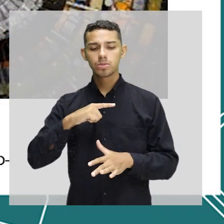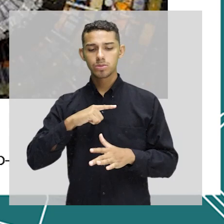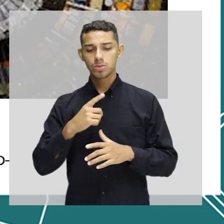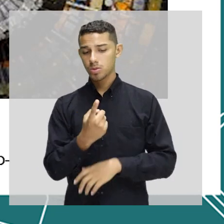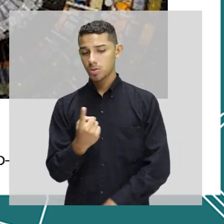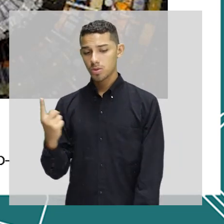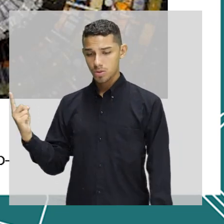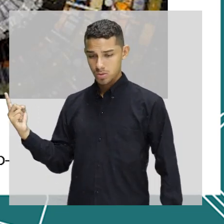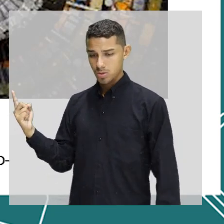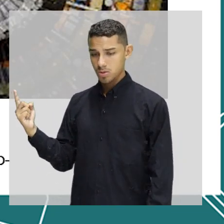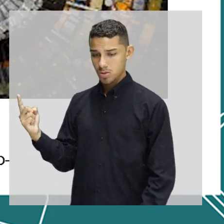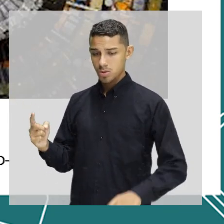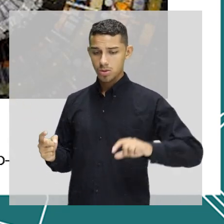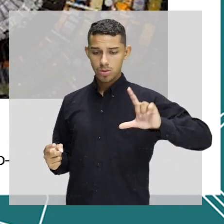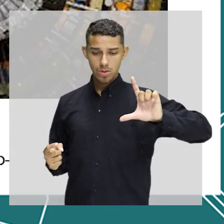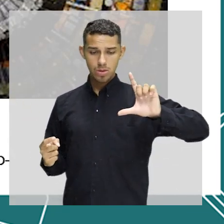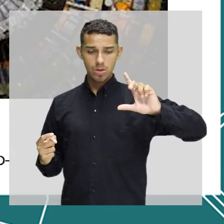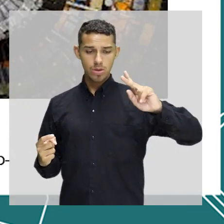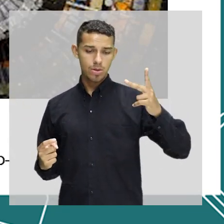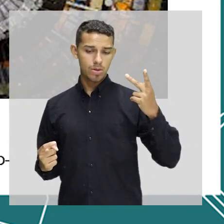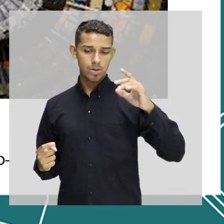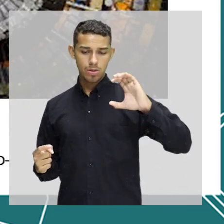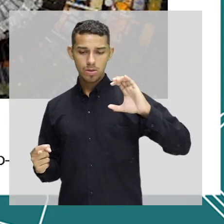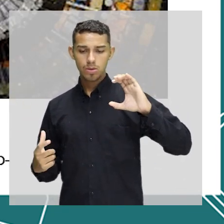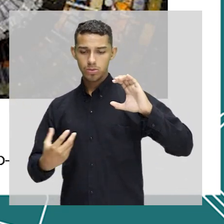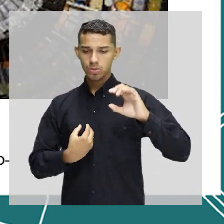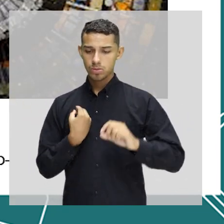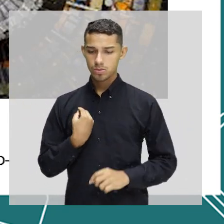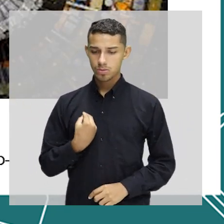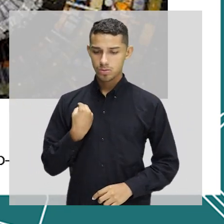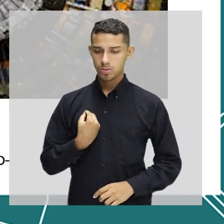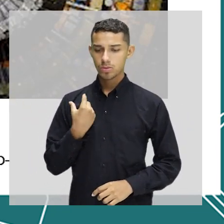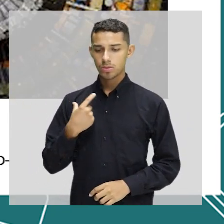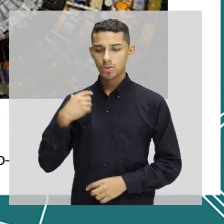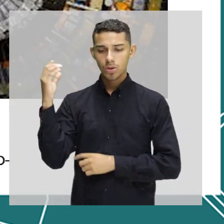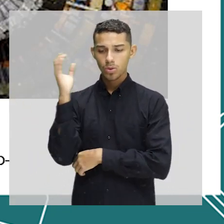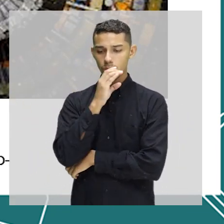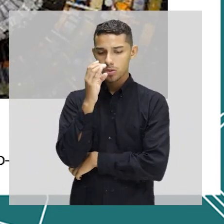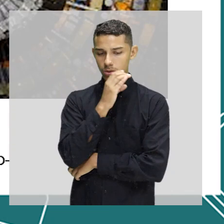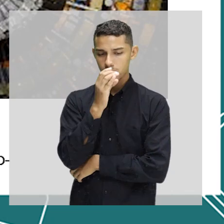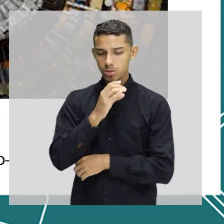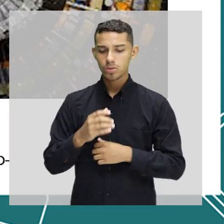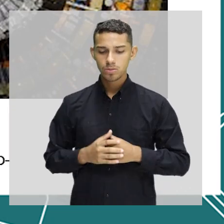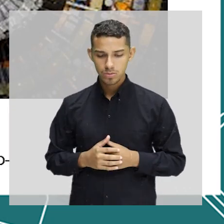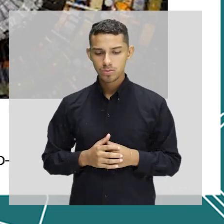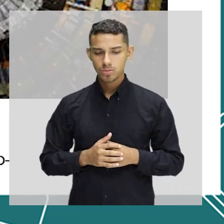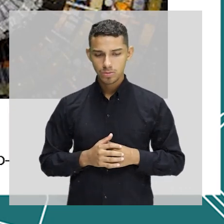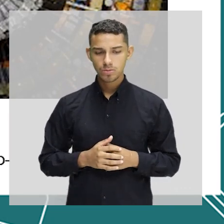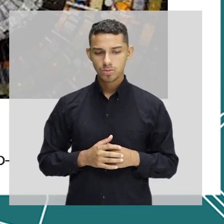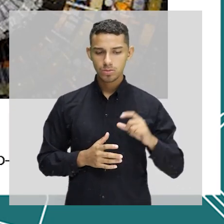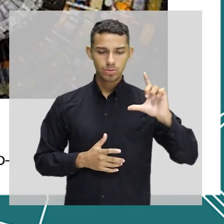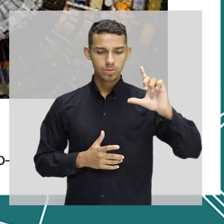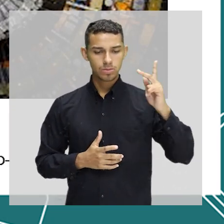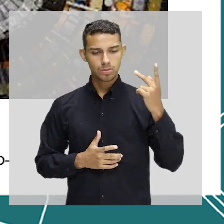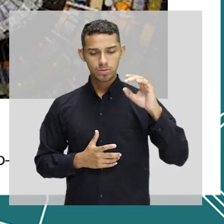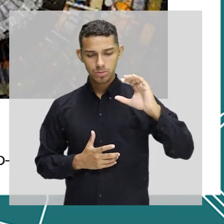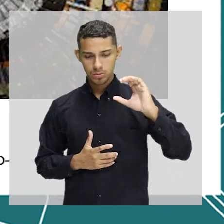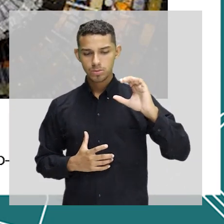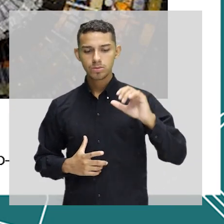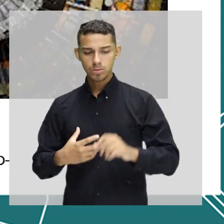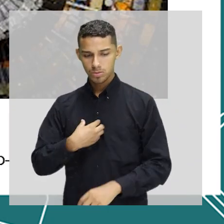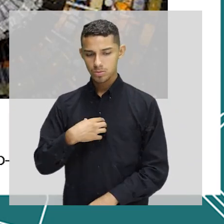são os tubos do LHC, tá ok? Esses tubos aqui é onde nós temos a aceleração desses ângulos e aqui vai ser aqui os